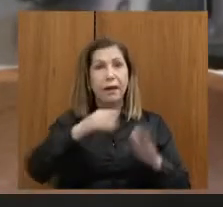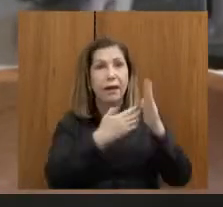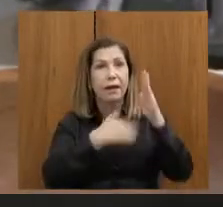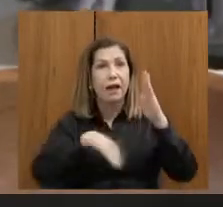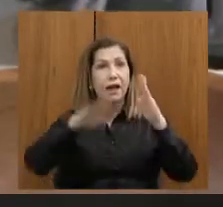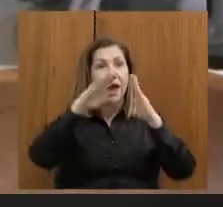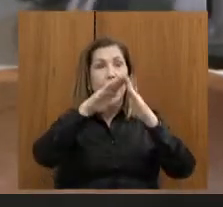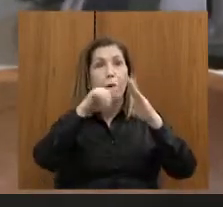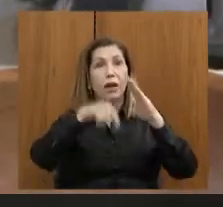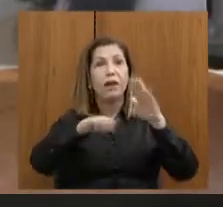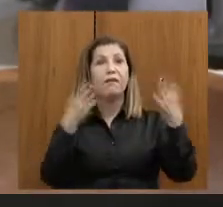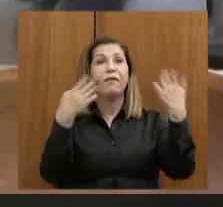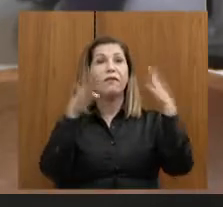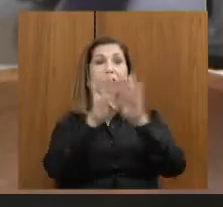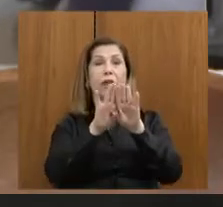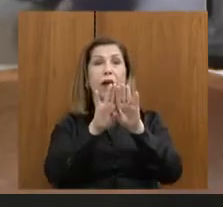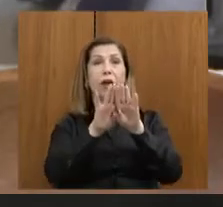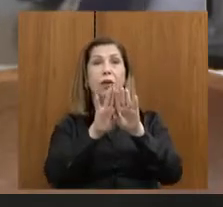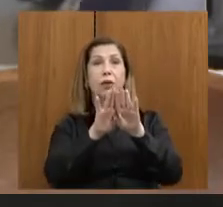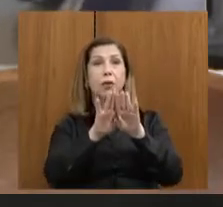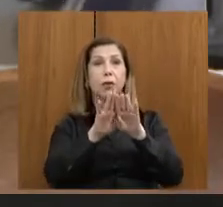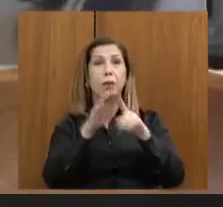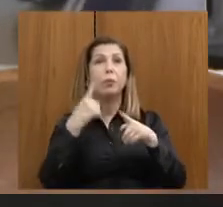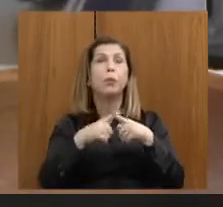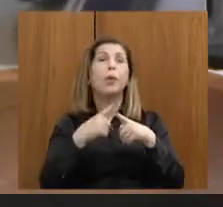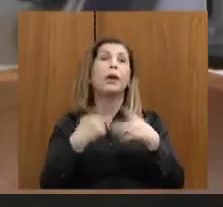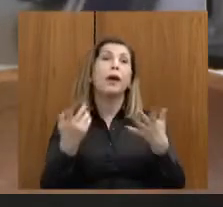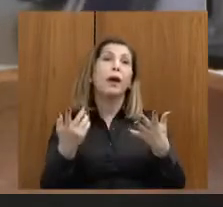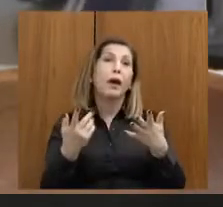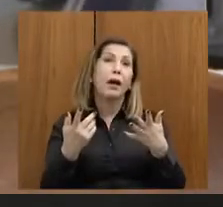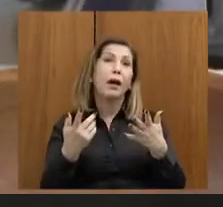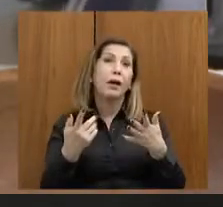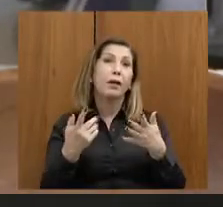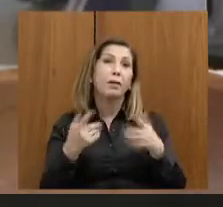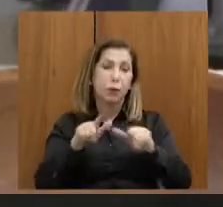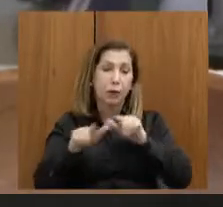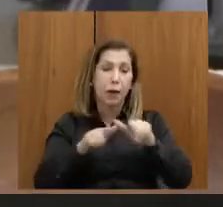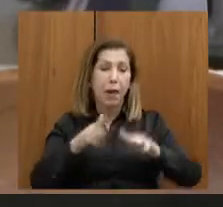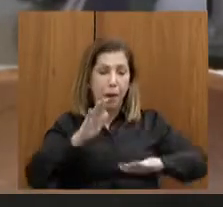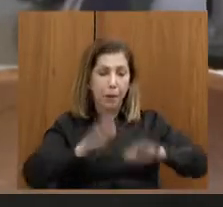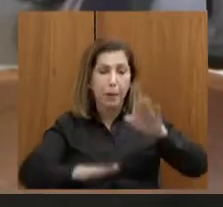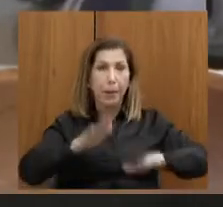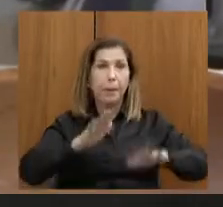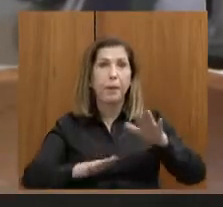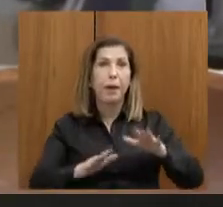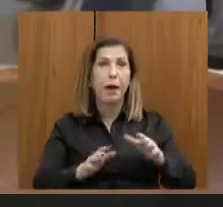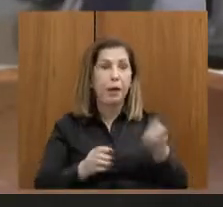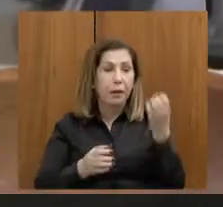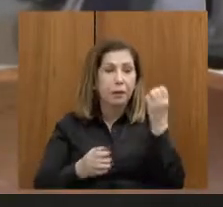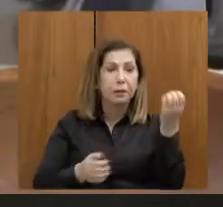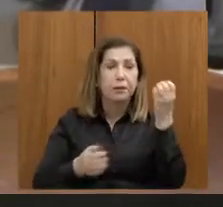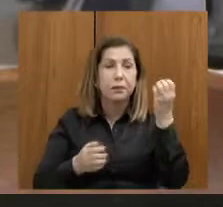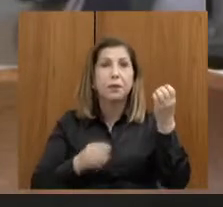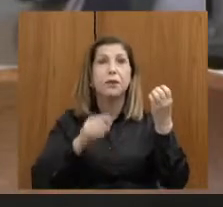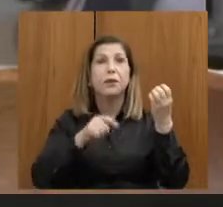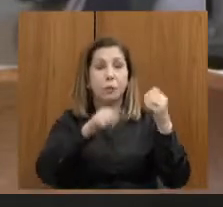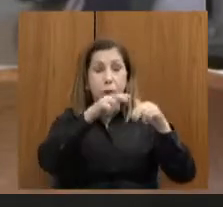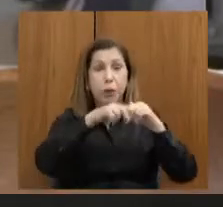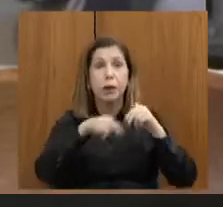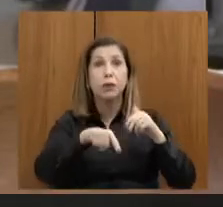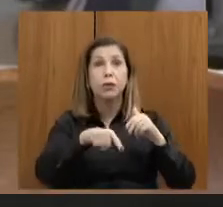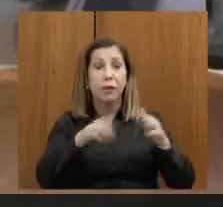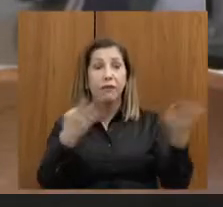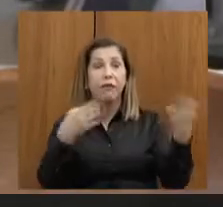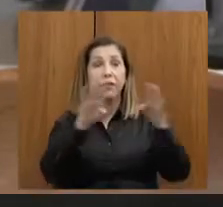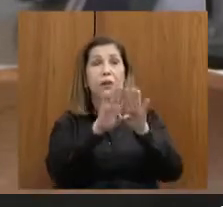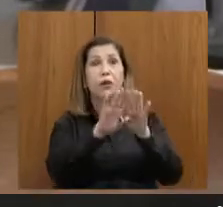aqui que foi fechado é por causa do seu seus atabaques nós temos um plano de Segurança